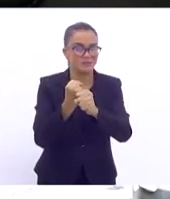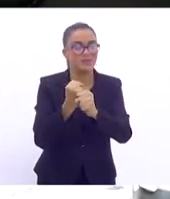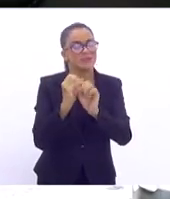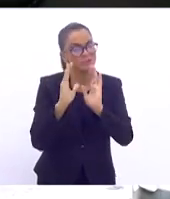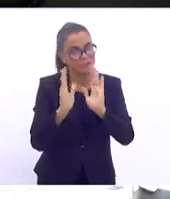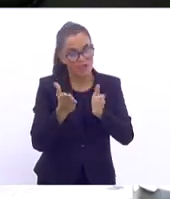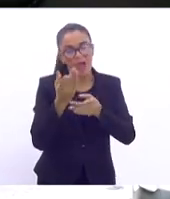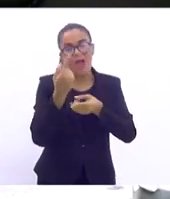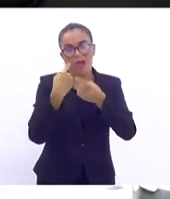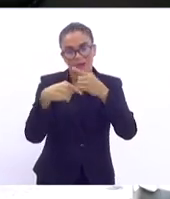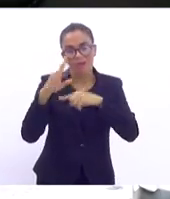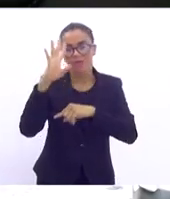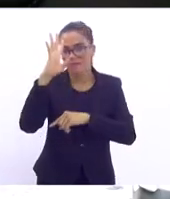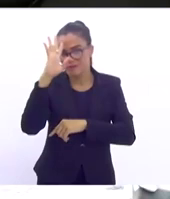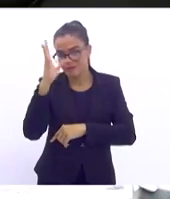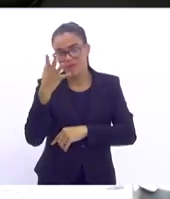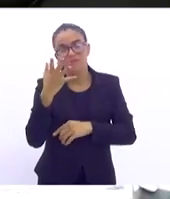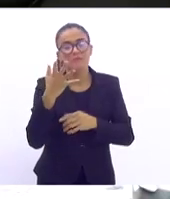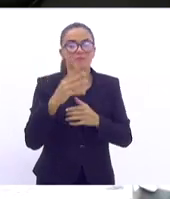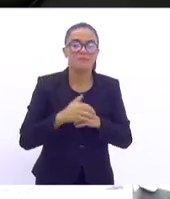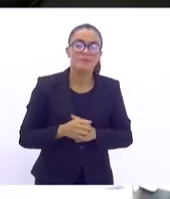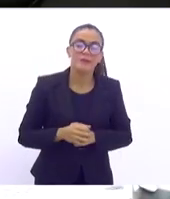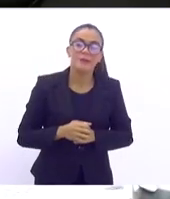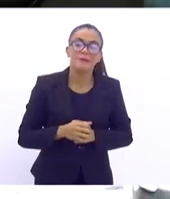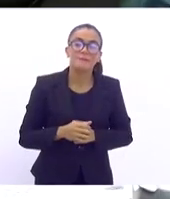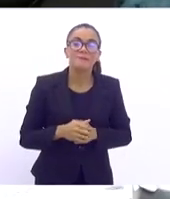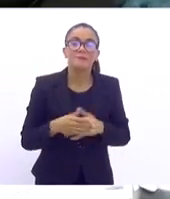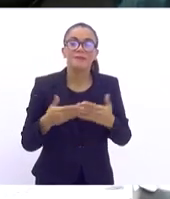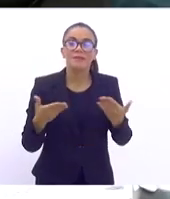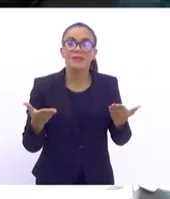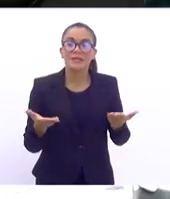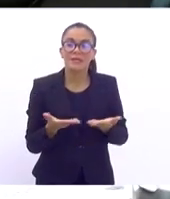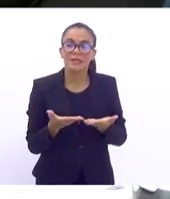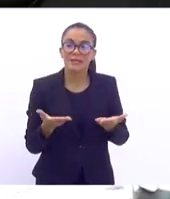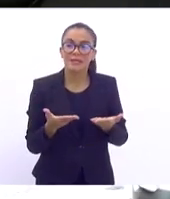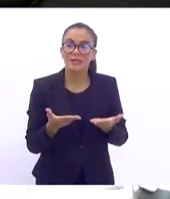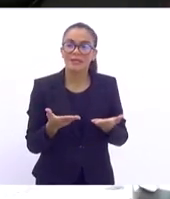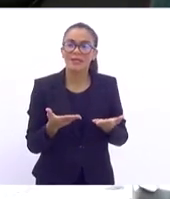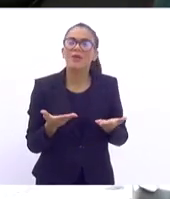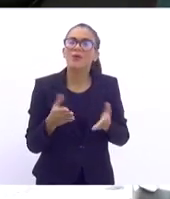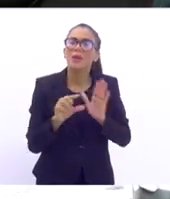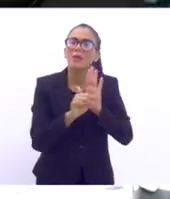superada Então até que ser rejeitada E aí o arduzo